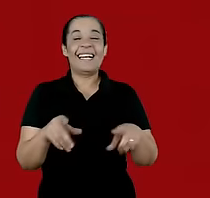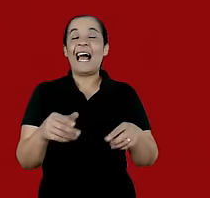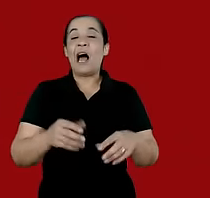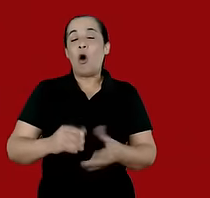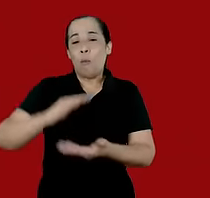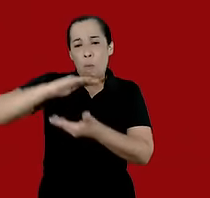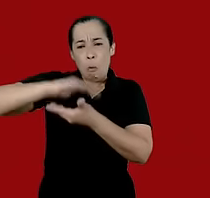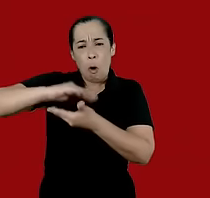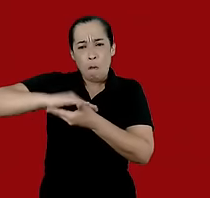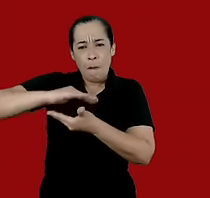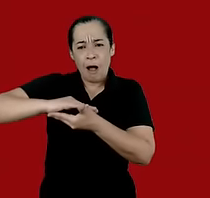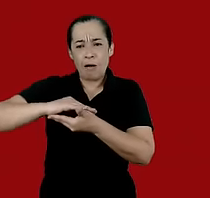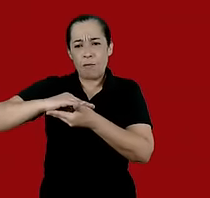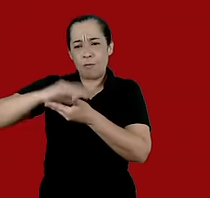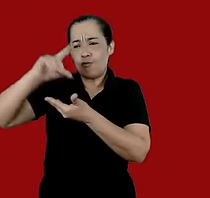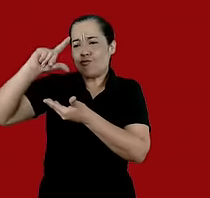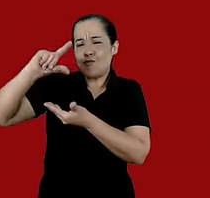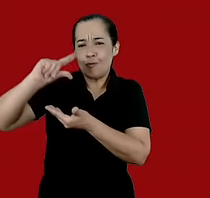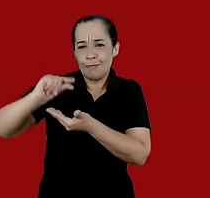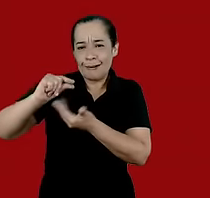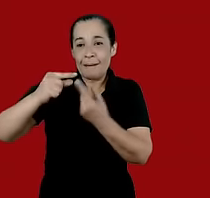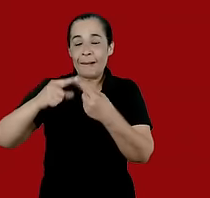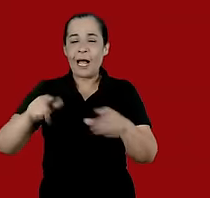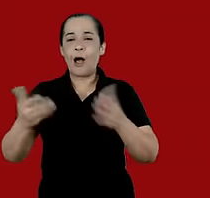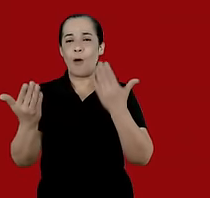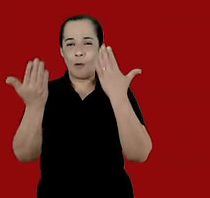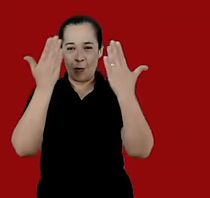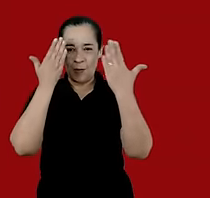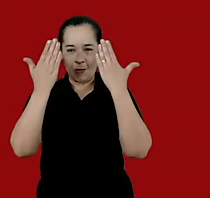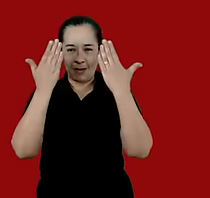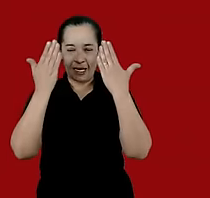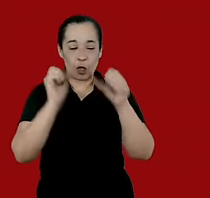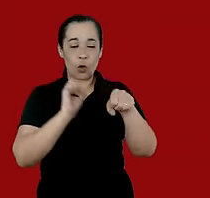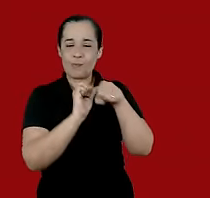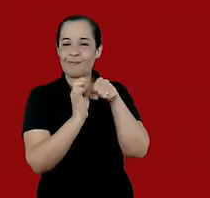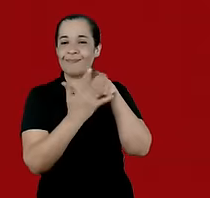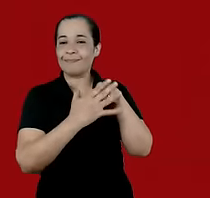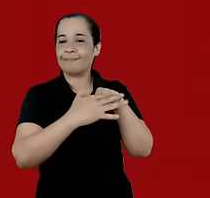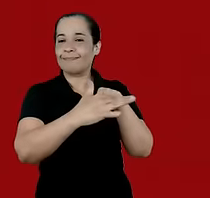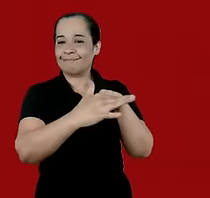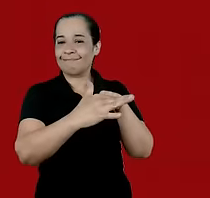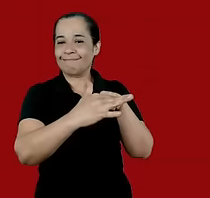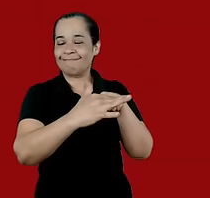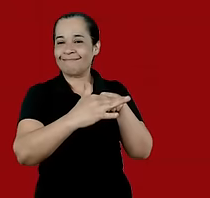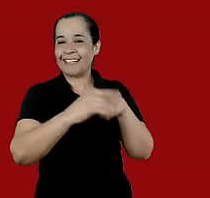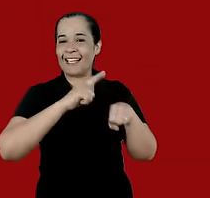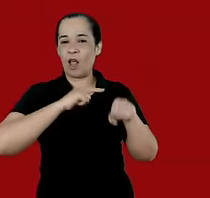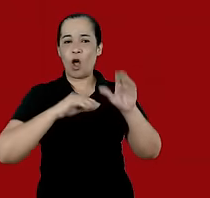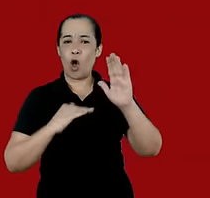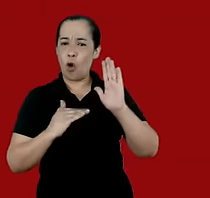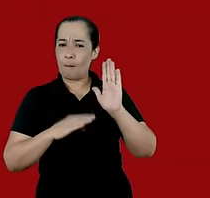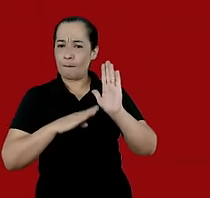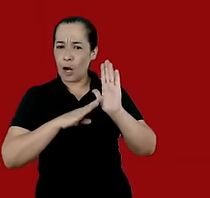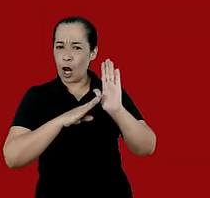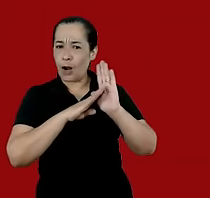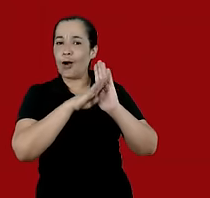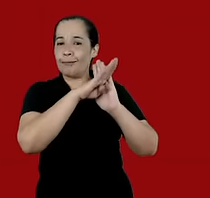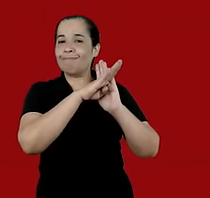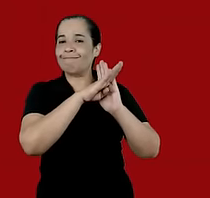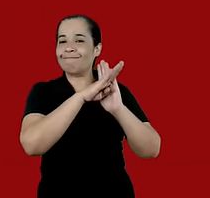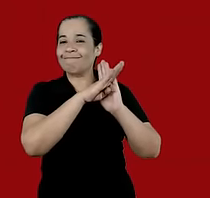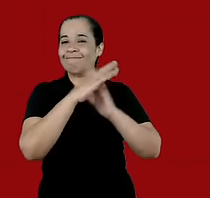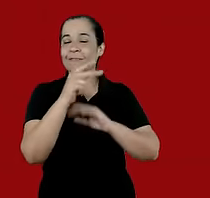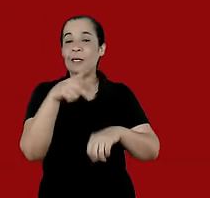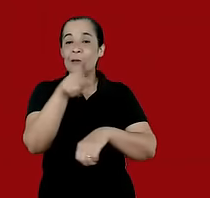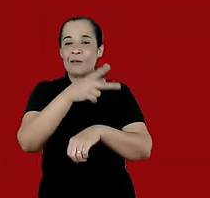caindo um pouco mas ainda bem acima do nível de antes da pandemia e a gente vê ali nos gráficos de Barrinha que em grande parte eh dos países